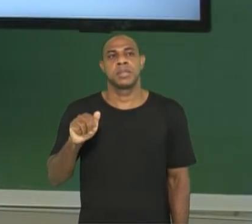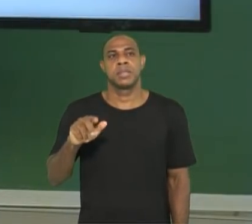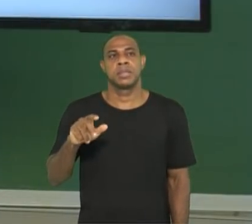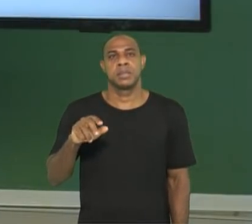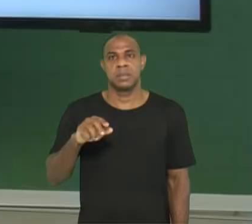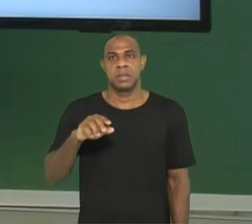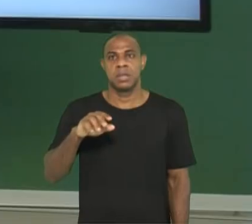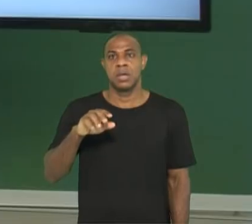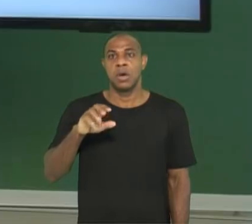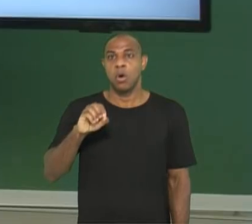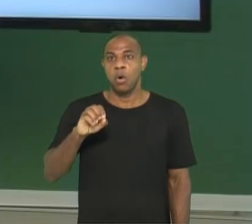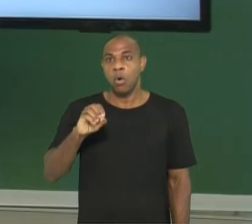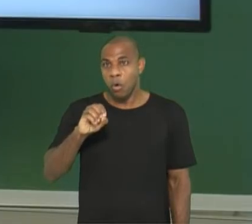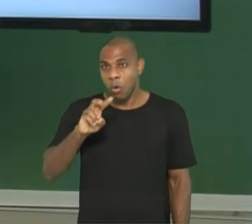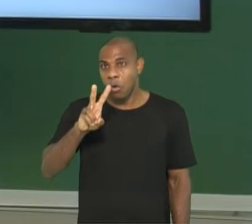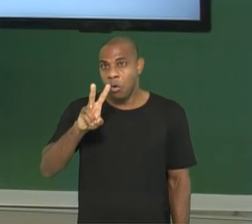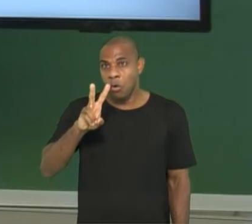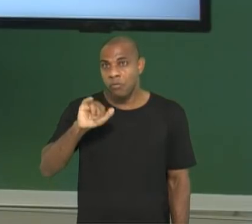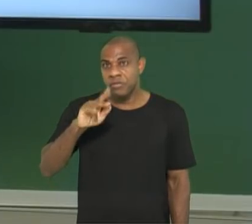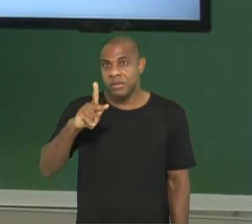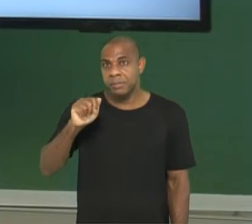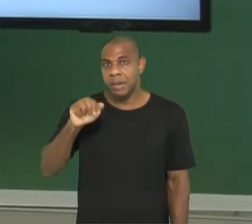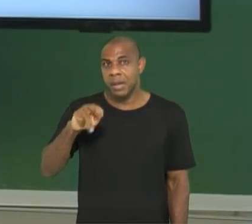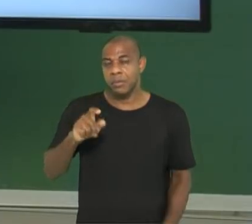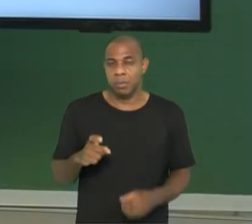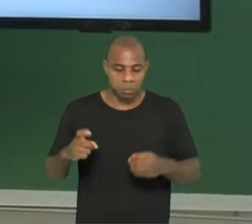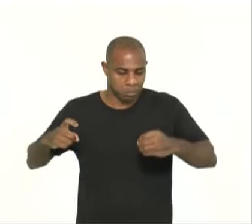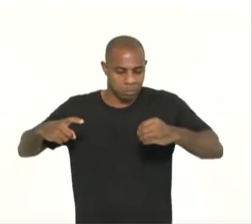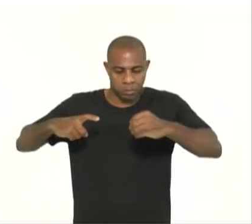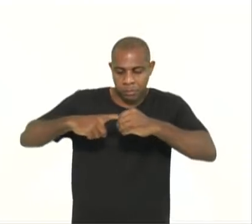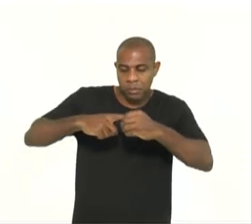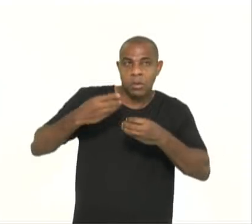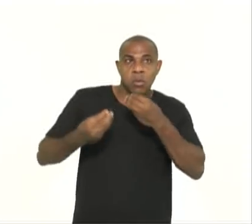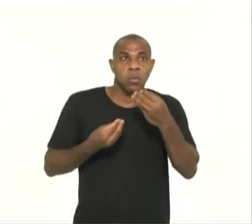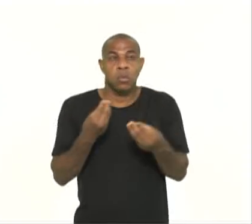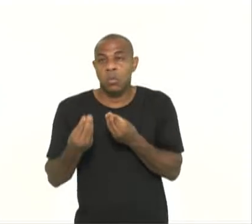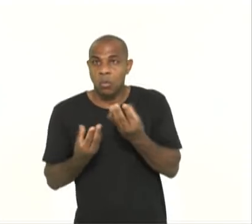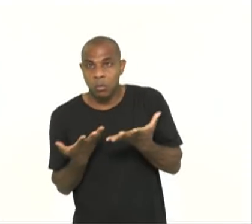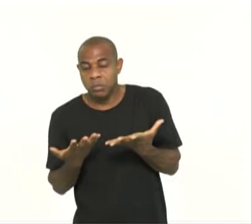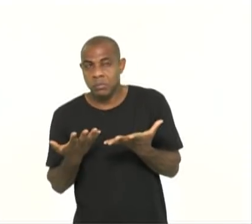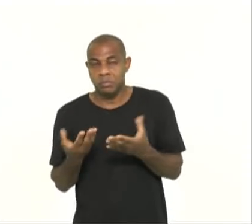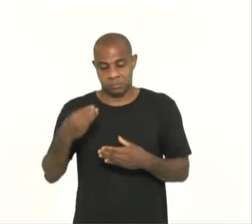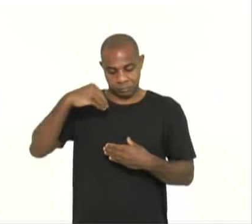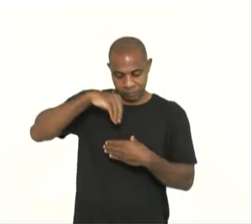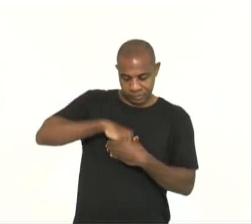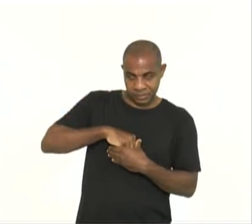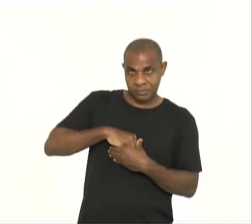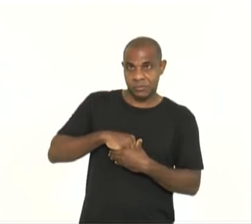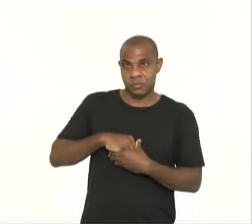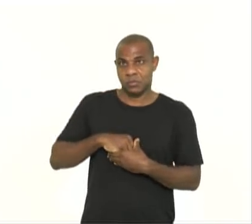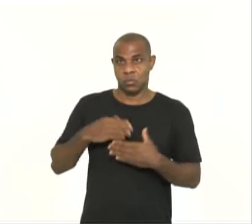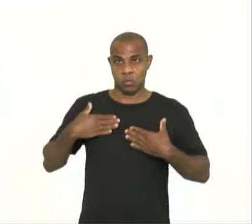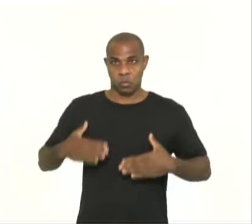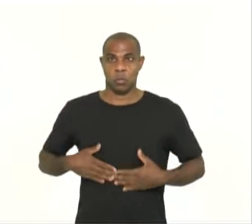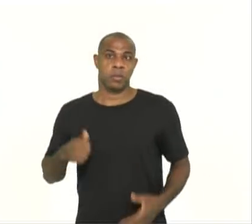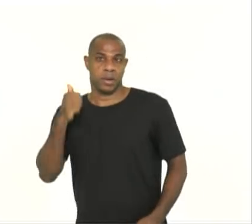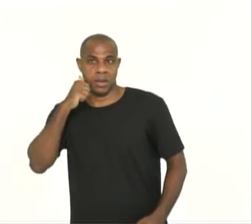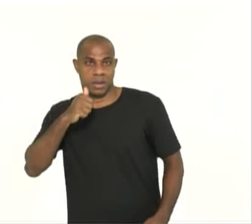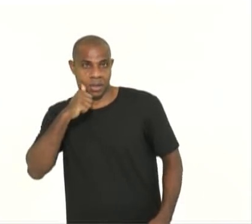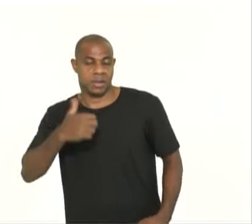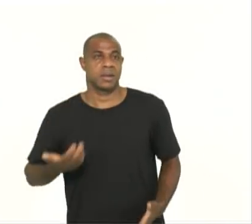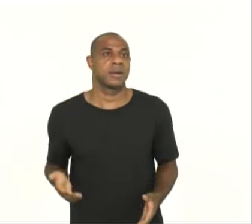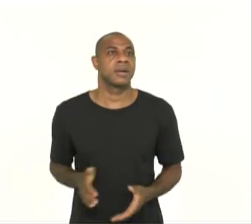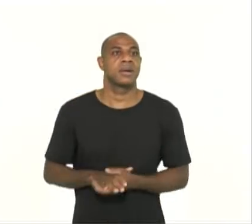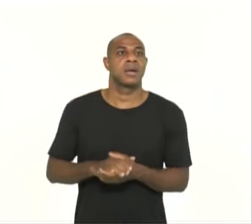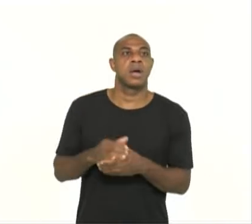alguns ovovivíparos e a fecundação deles vai ser interna, então dentro do corpo da fêmea. Eles têm ovos com